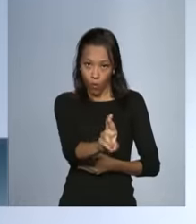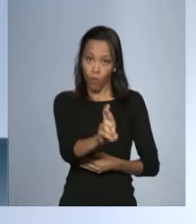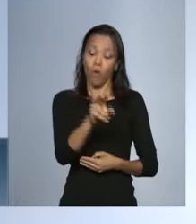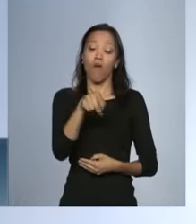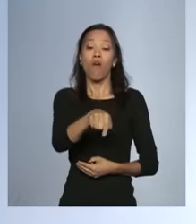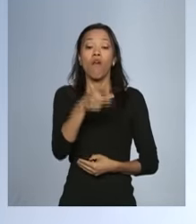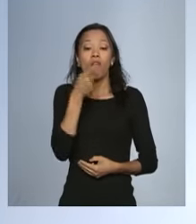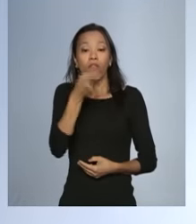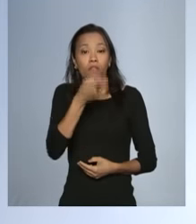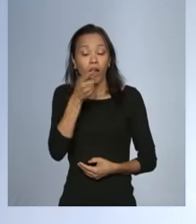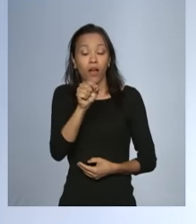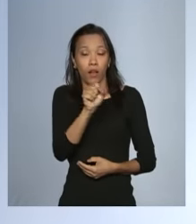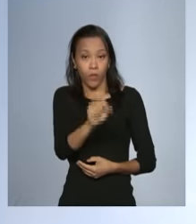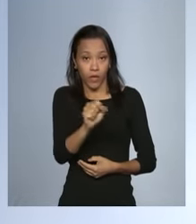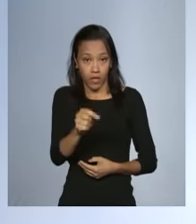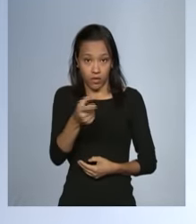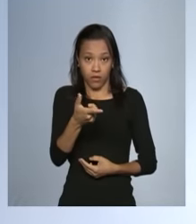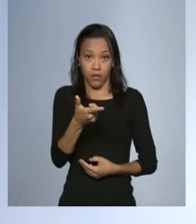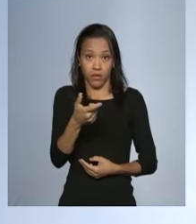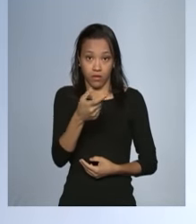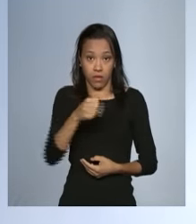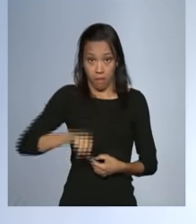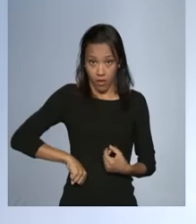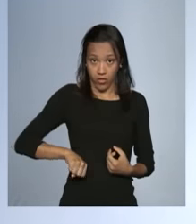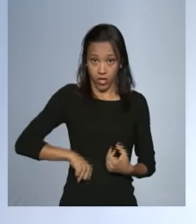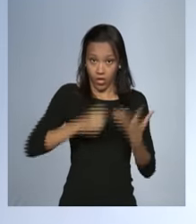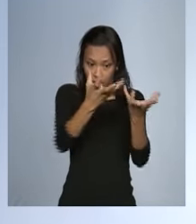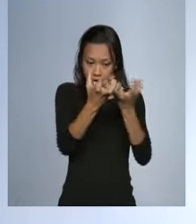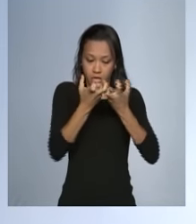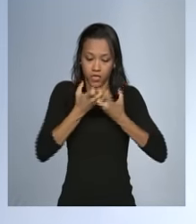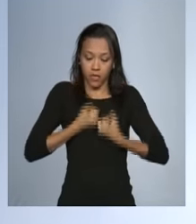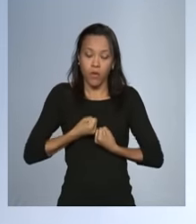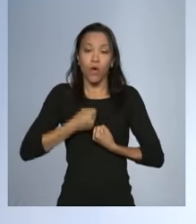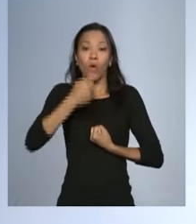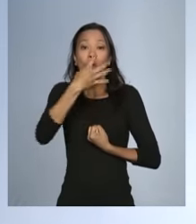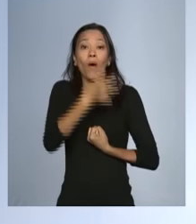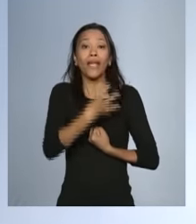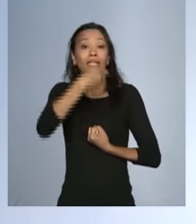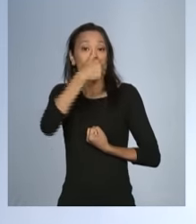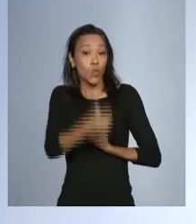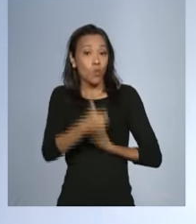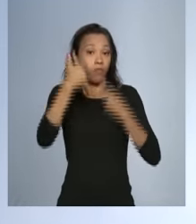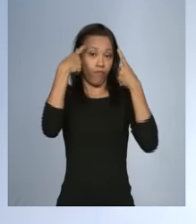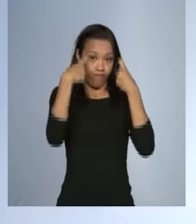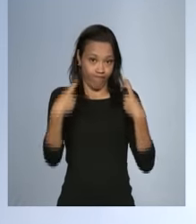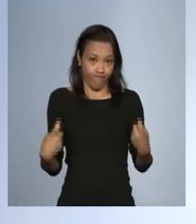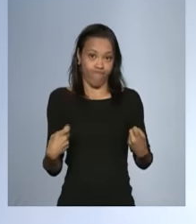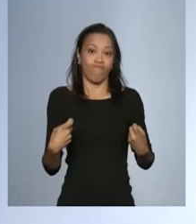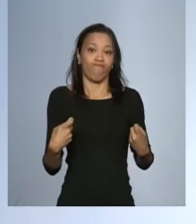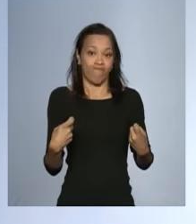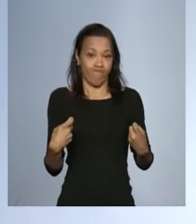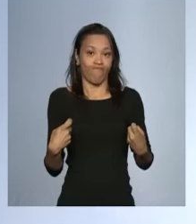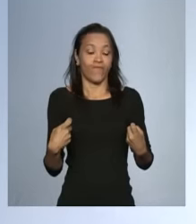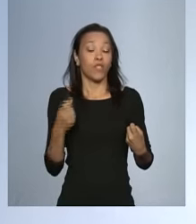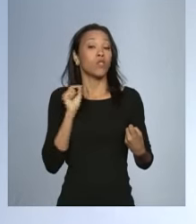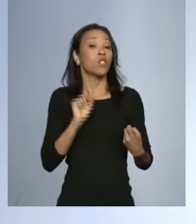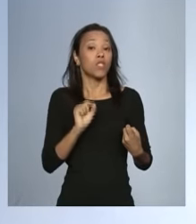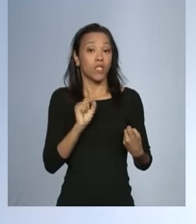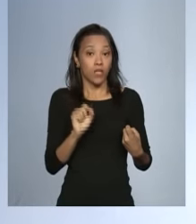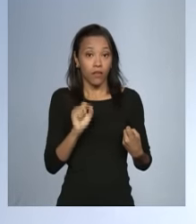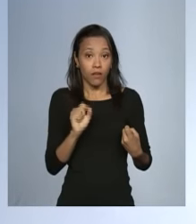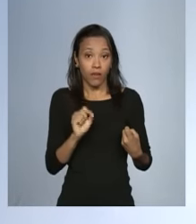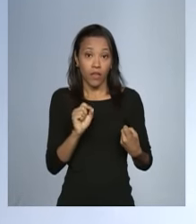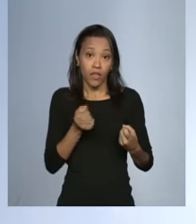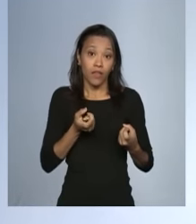da nossa rede consular que recebeu eh 41 notificações relativas a tráfico